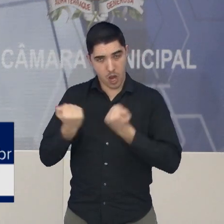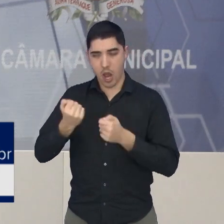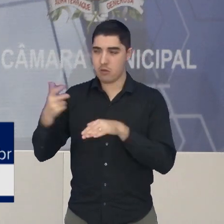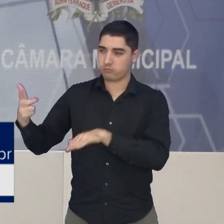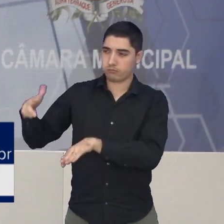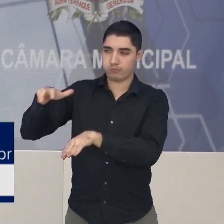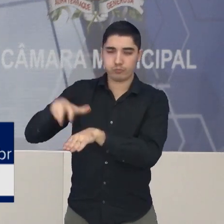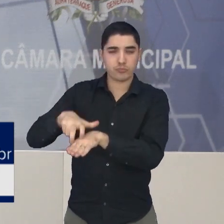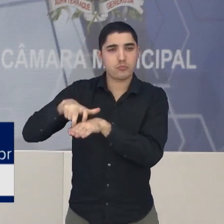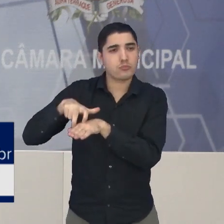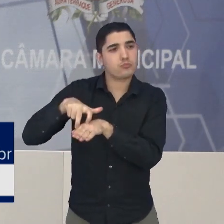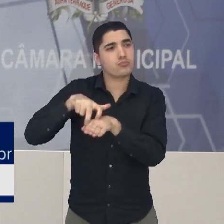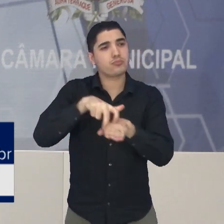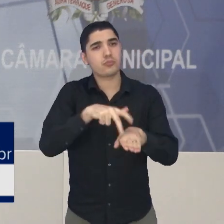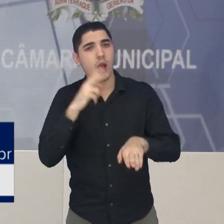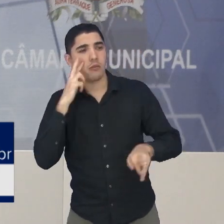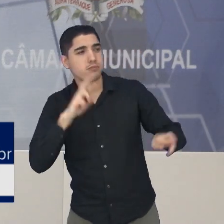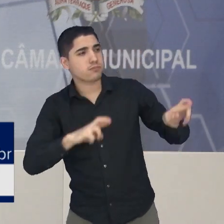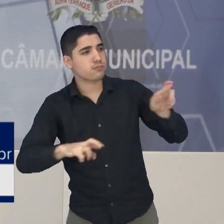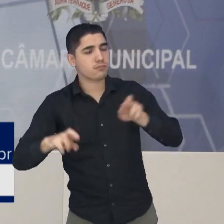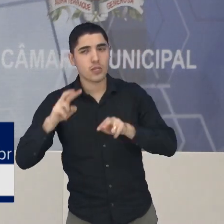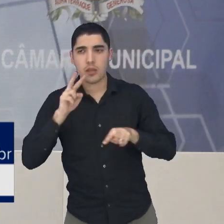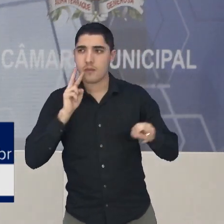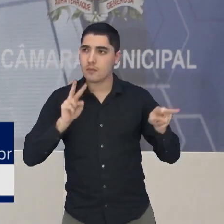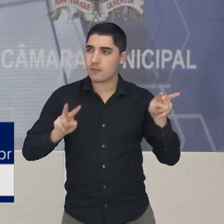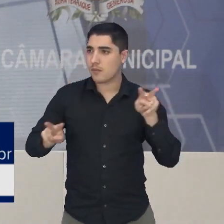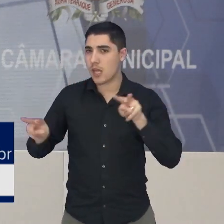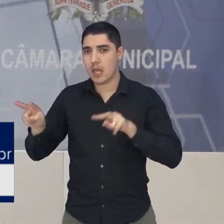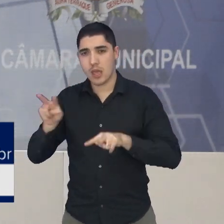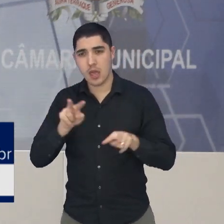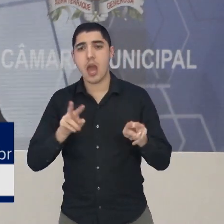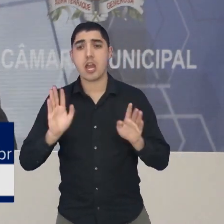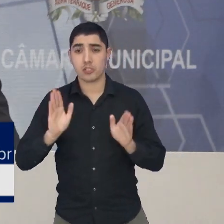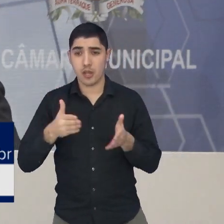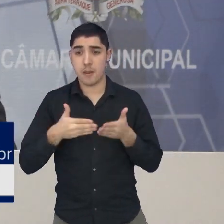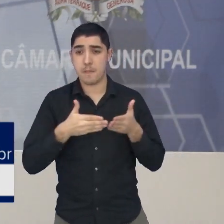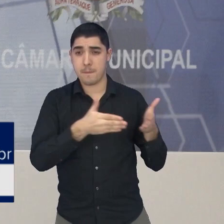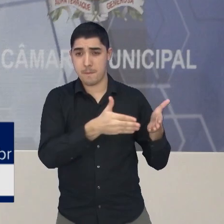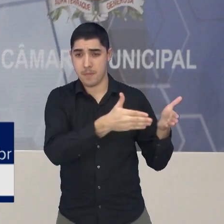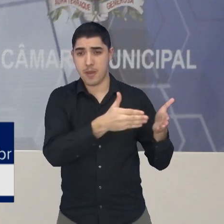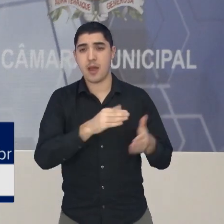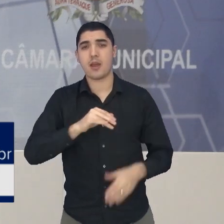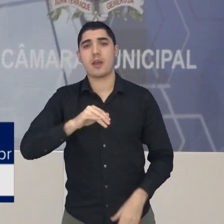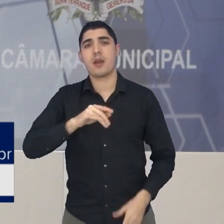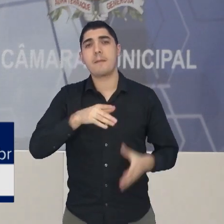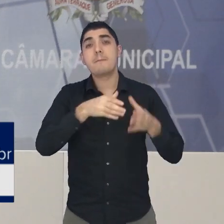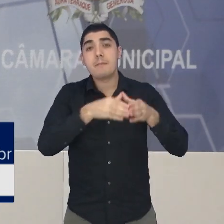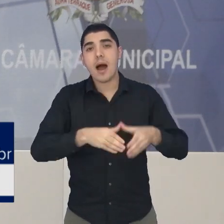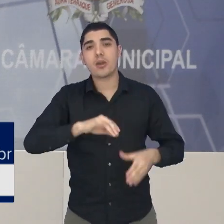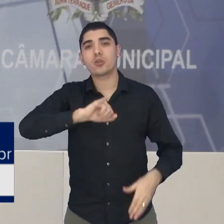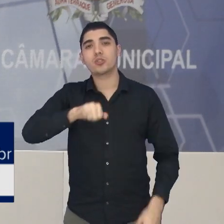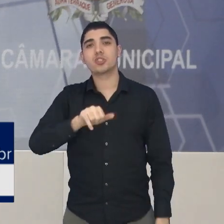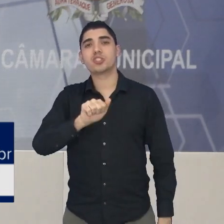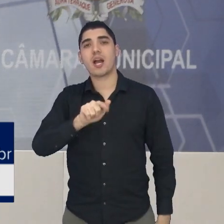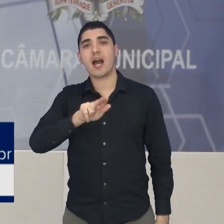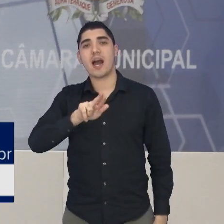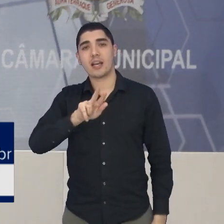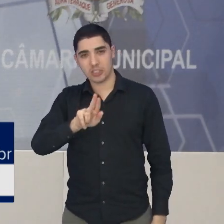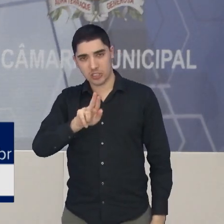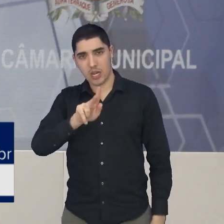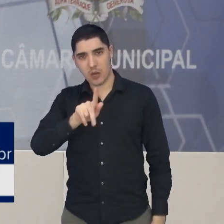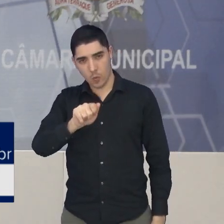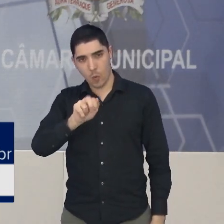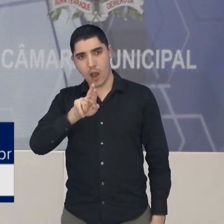bairros da nossa querida Zona Norte. A gente passou ali pelo Jaguari e também fomos até os